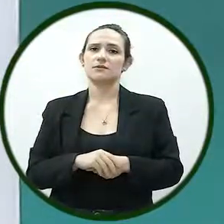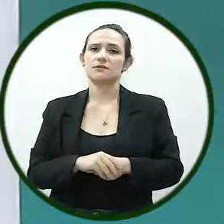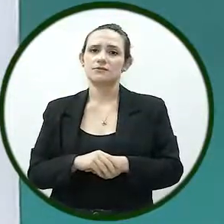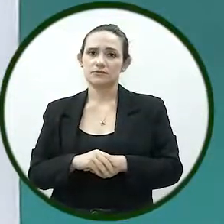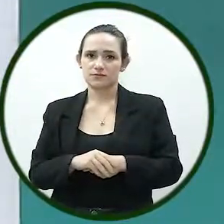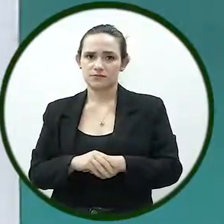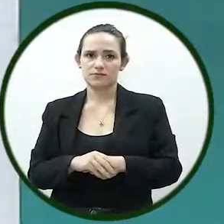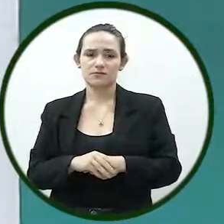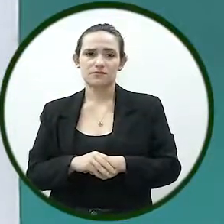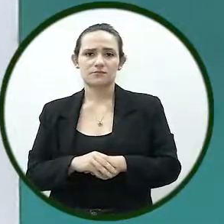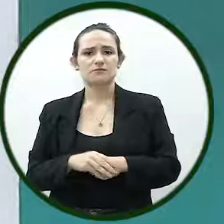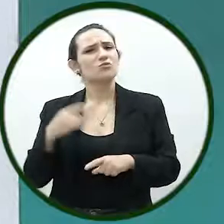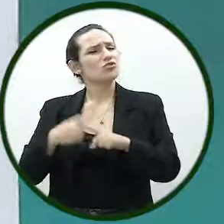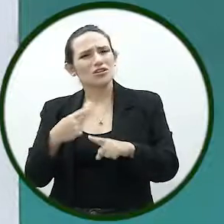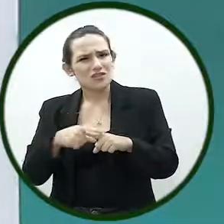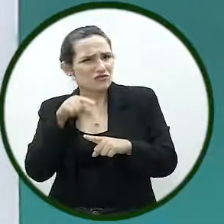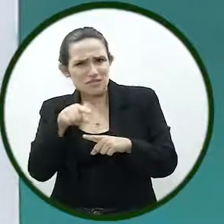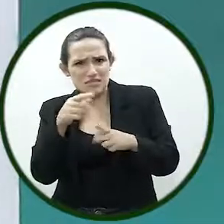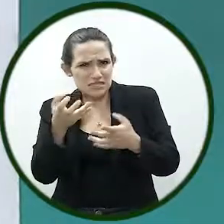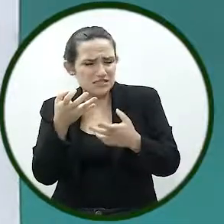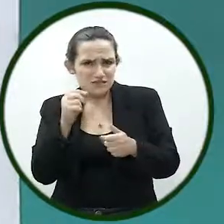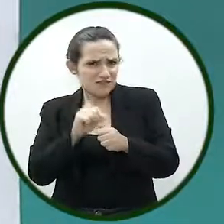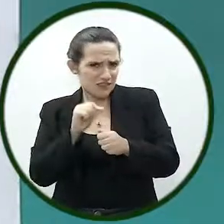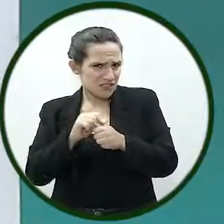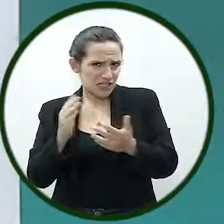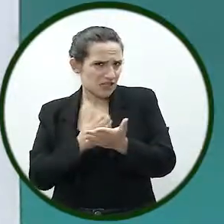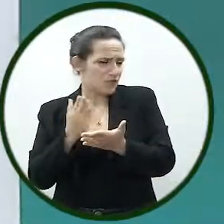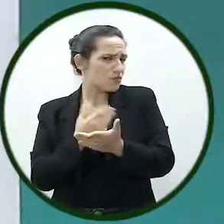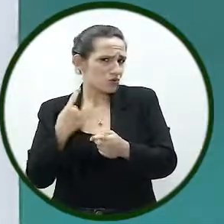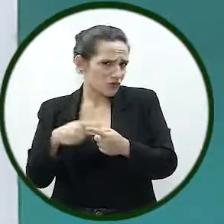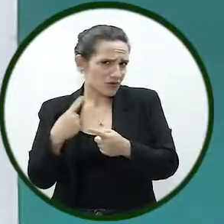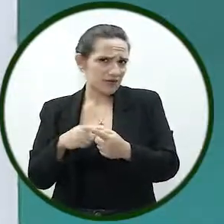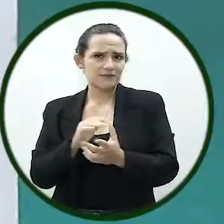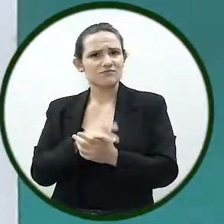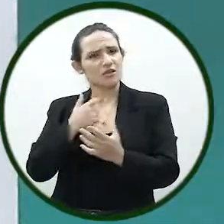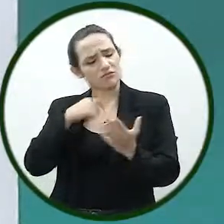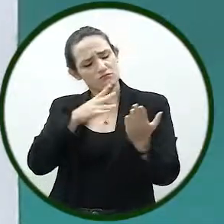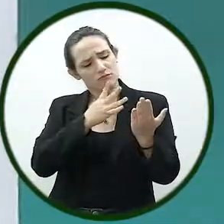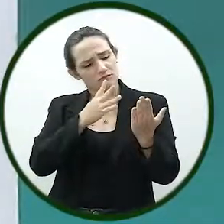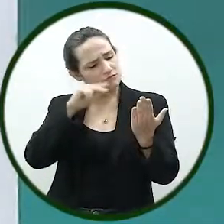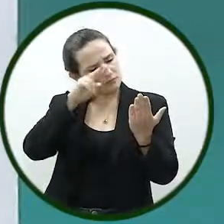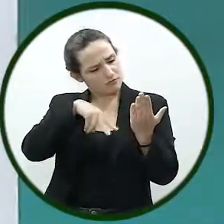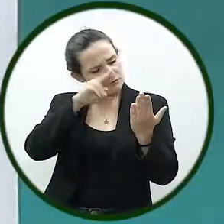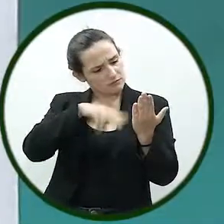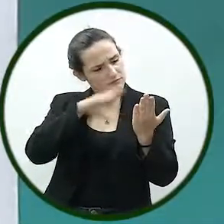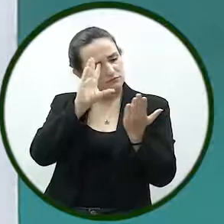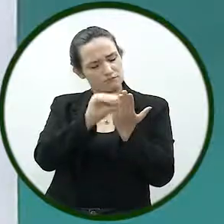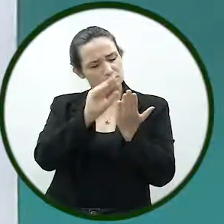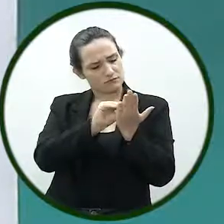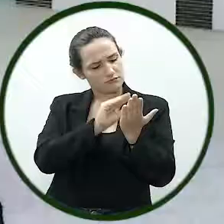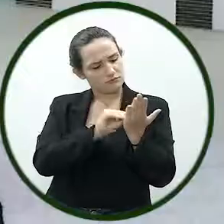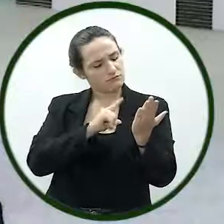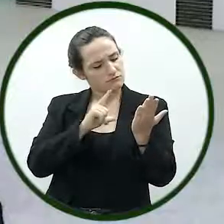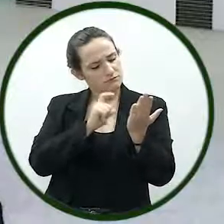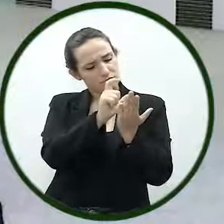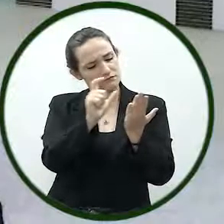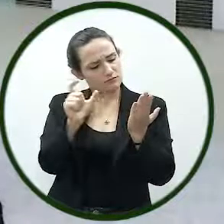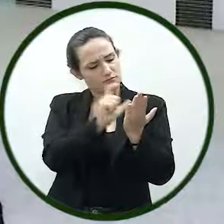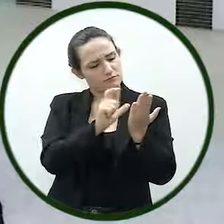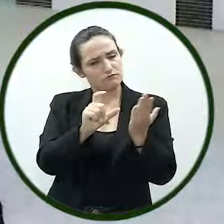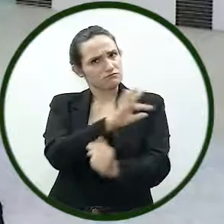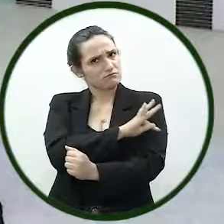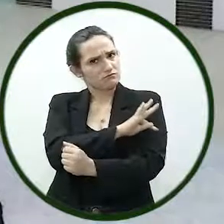escrever esse livro? Porque a gente estava conversando aqui sobre a sinopse, né? E são muitos termos técnicos, né? Que a